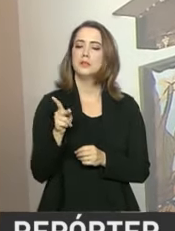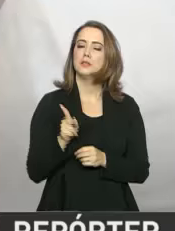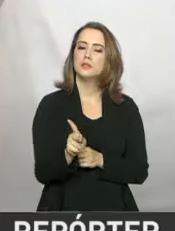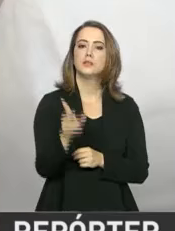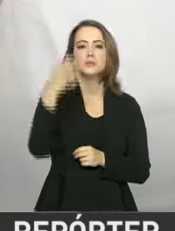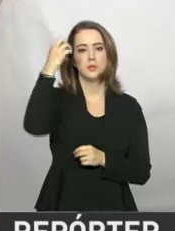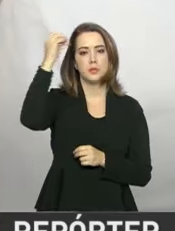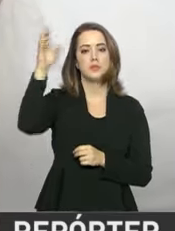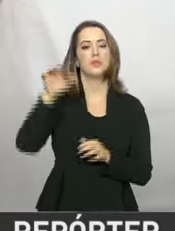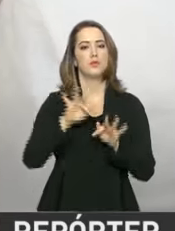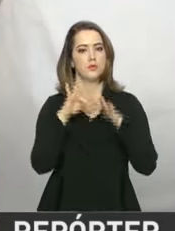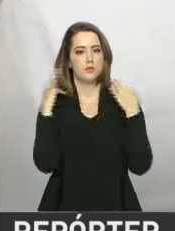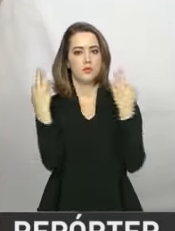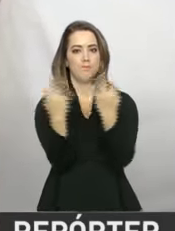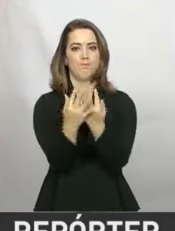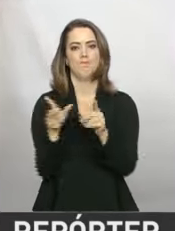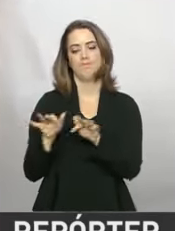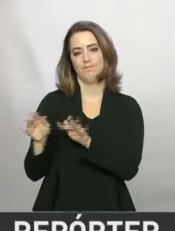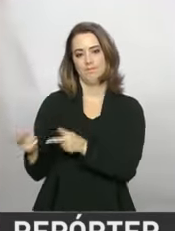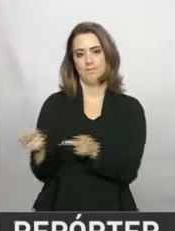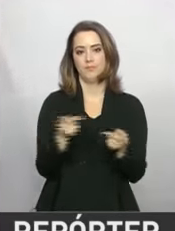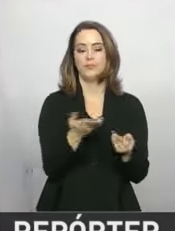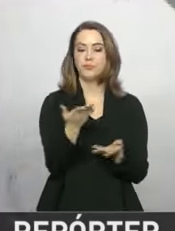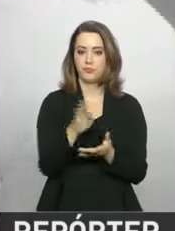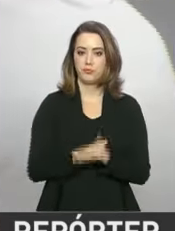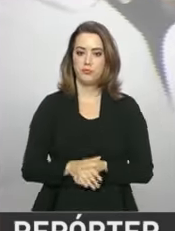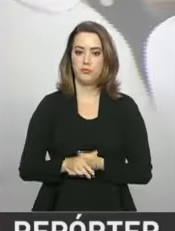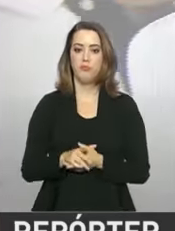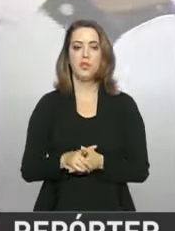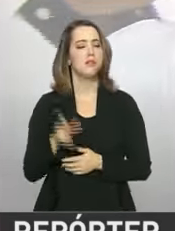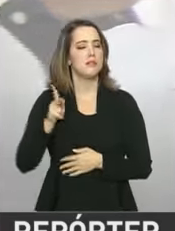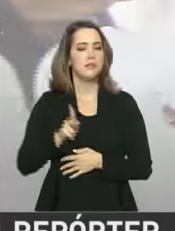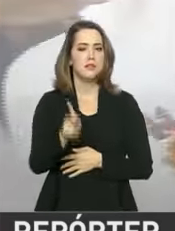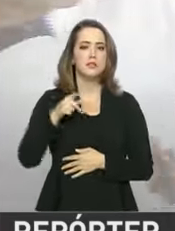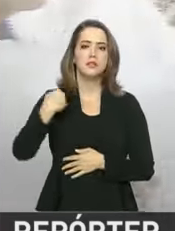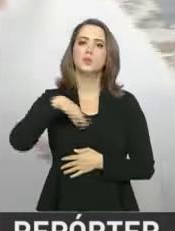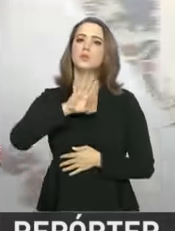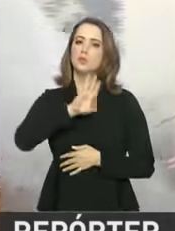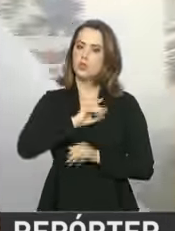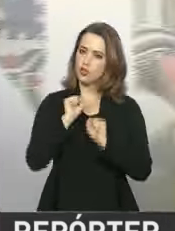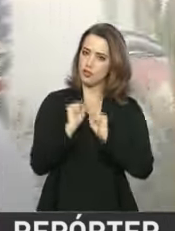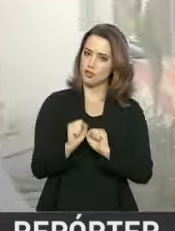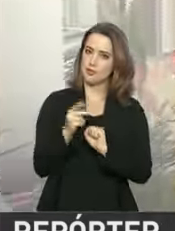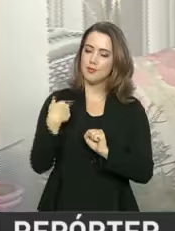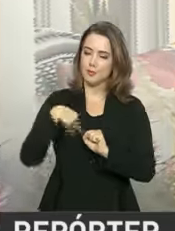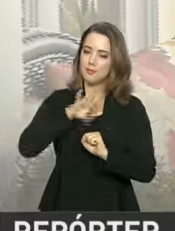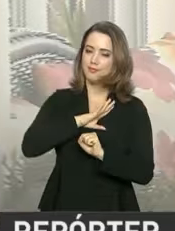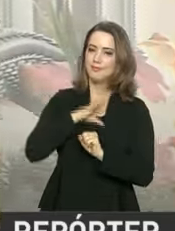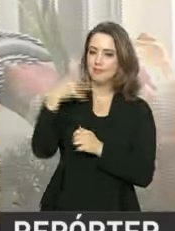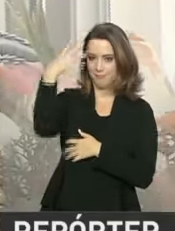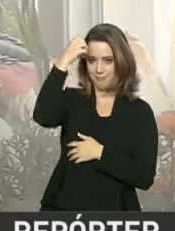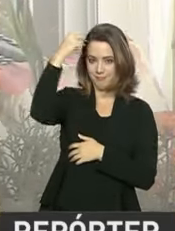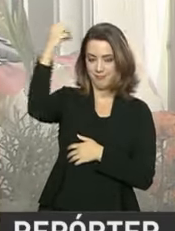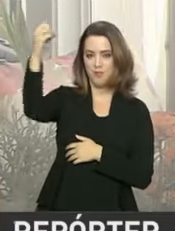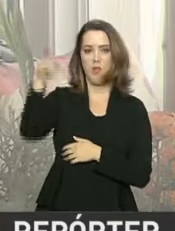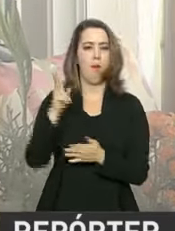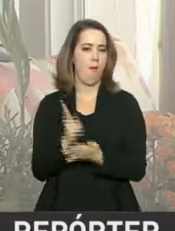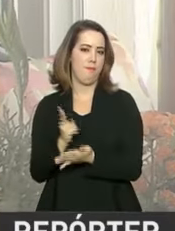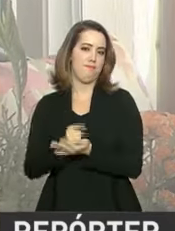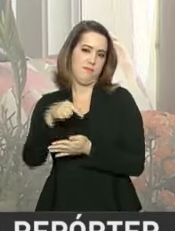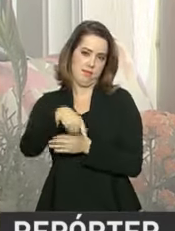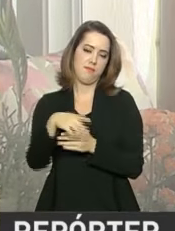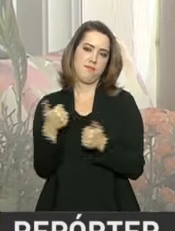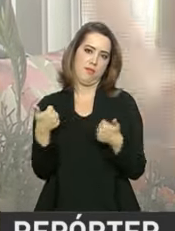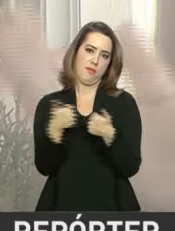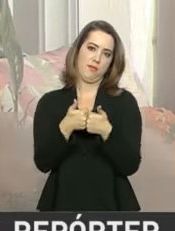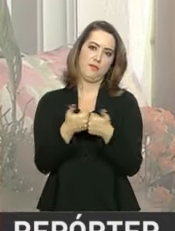família sempre que pode a gente e viaja nem que seja aqui por perto